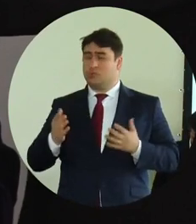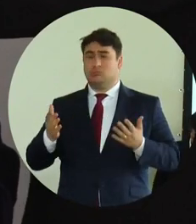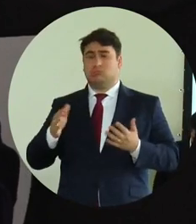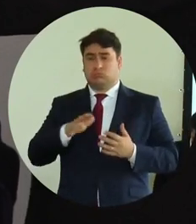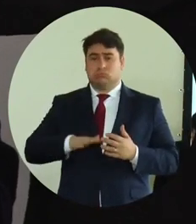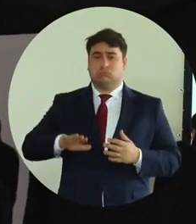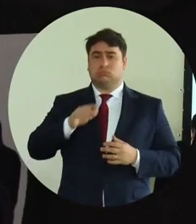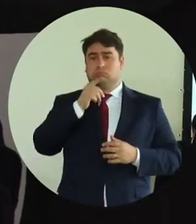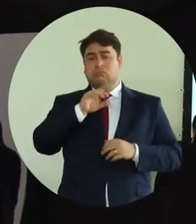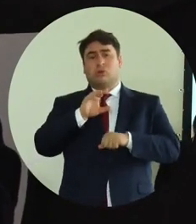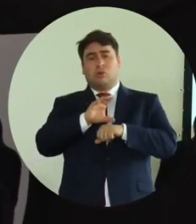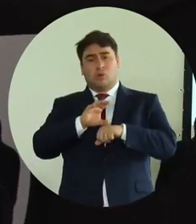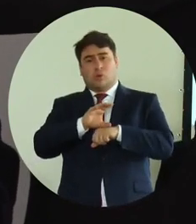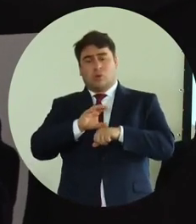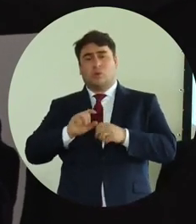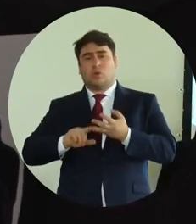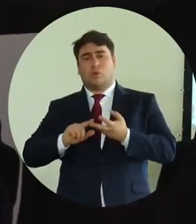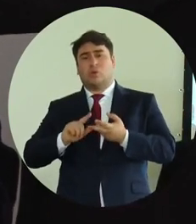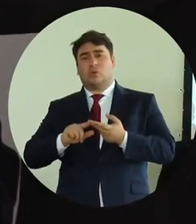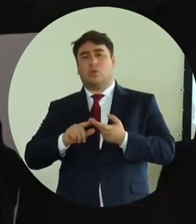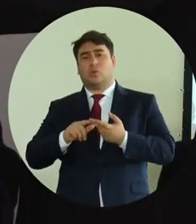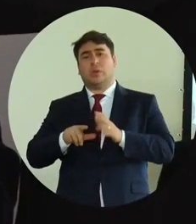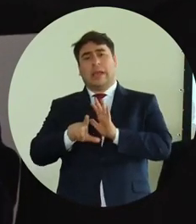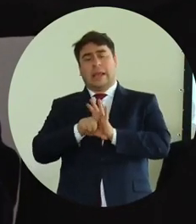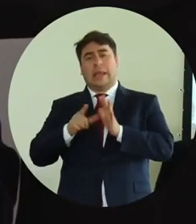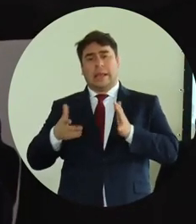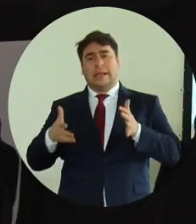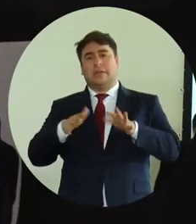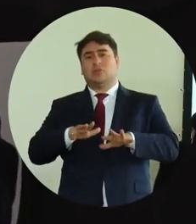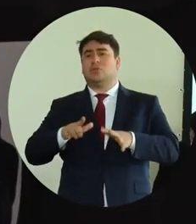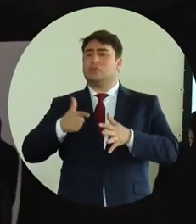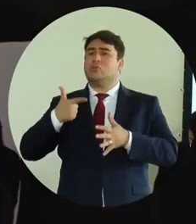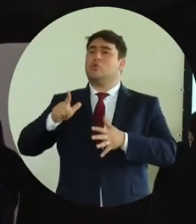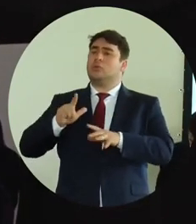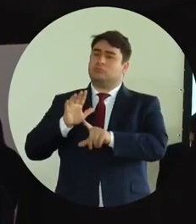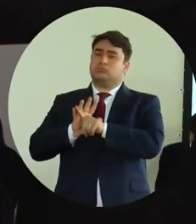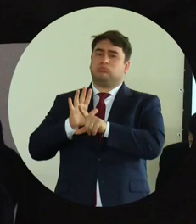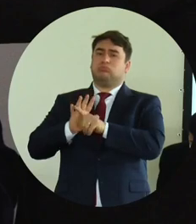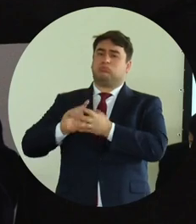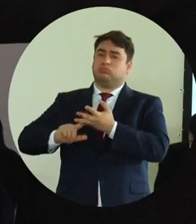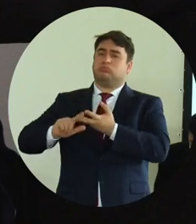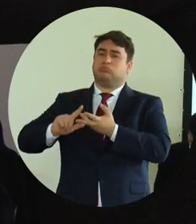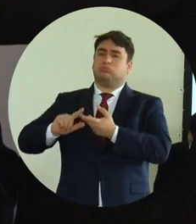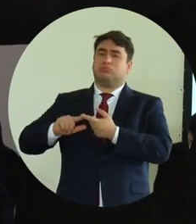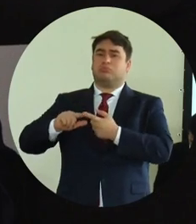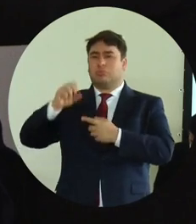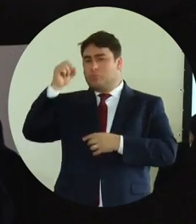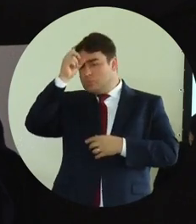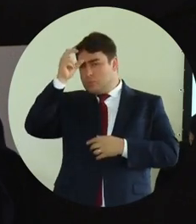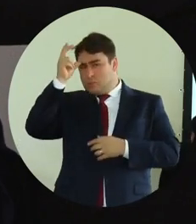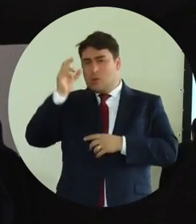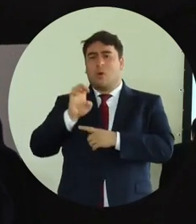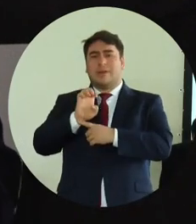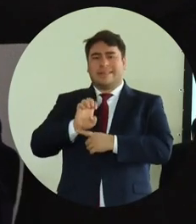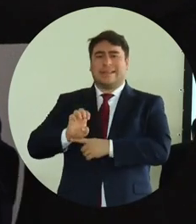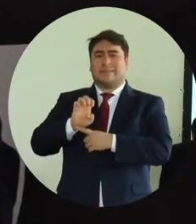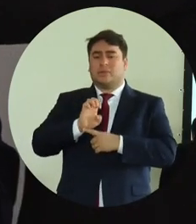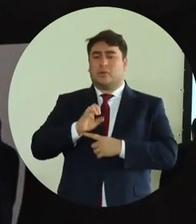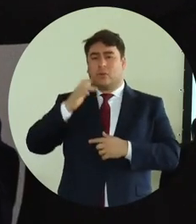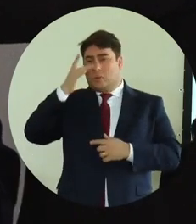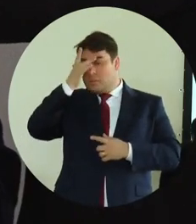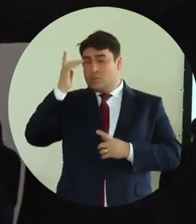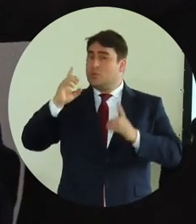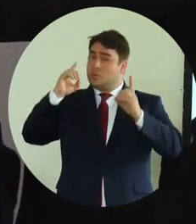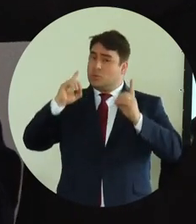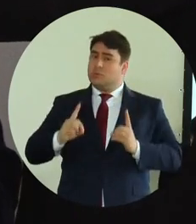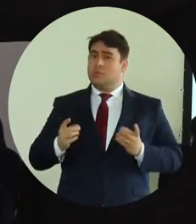sua Constituição, na Lei Brasileira de Inclusão e tantas outras legislações municipais e estaduais, que a pessoa com